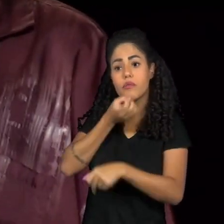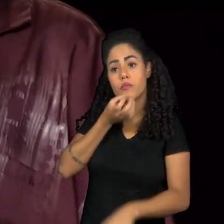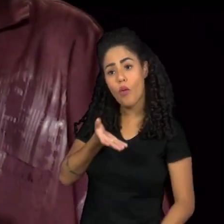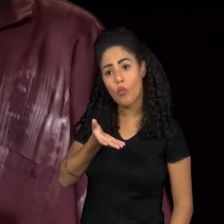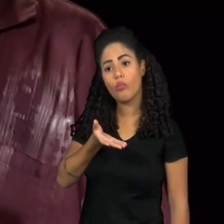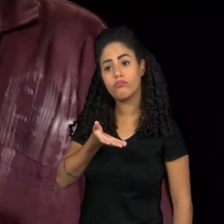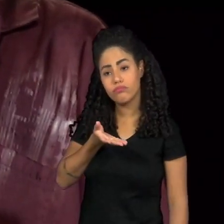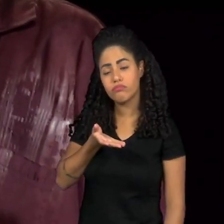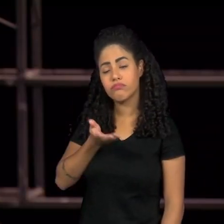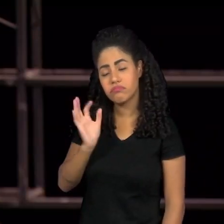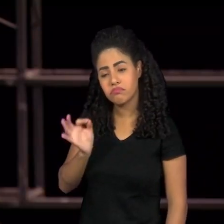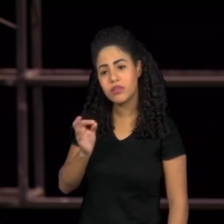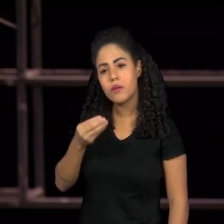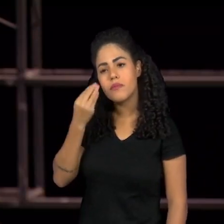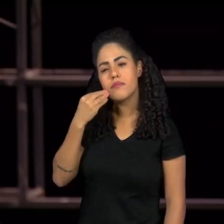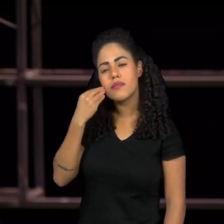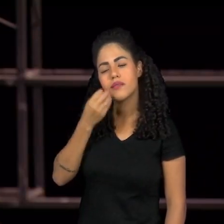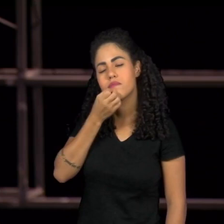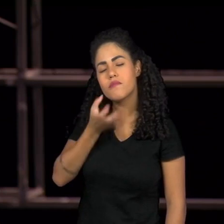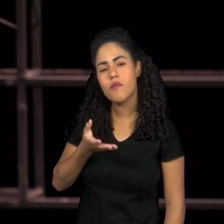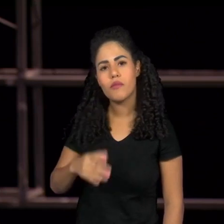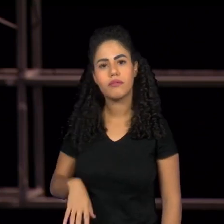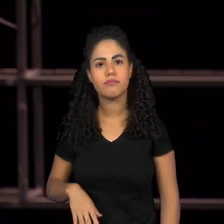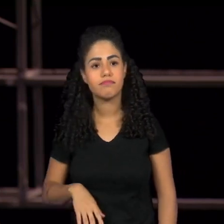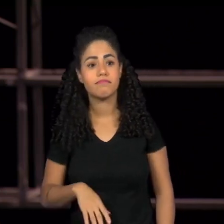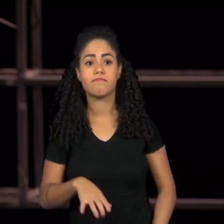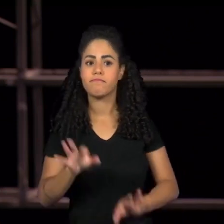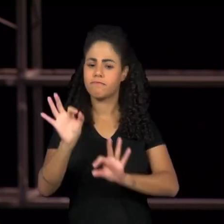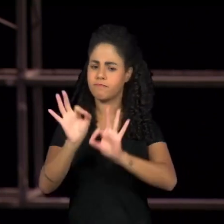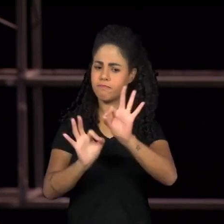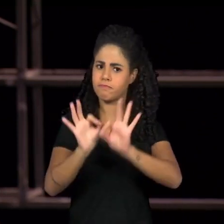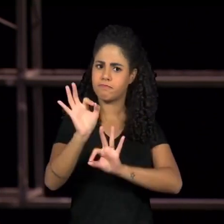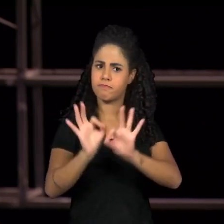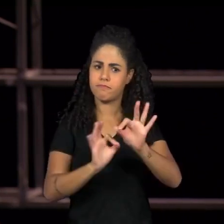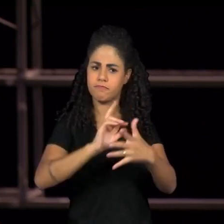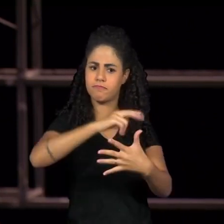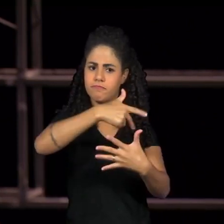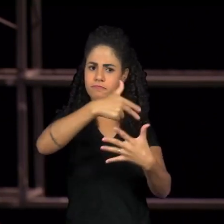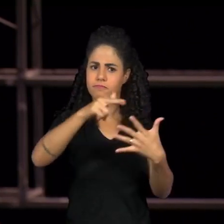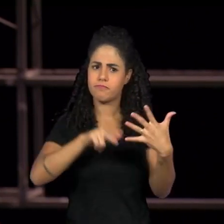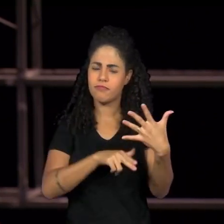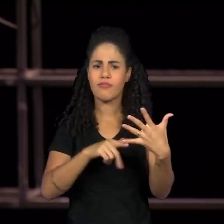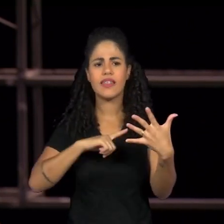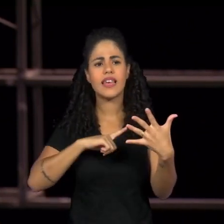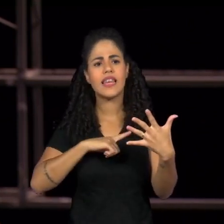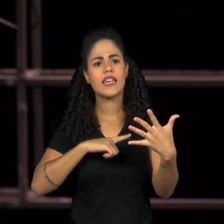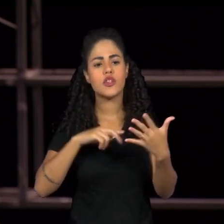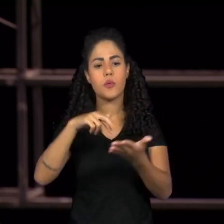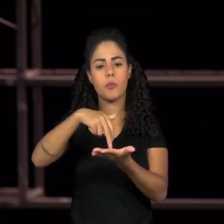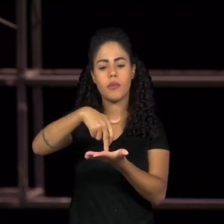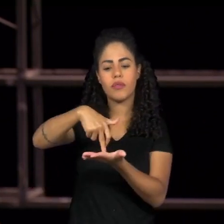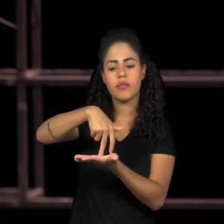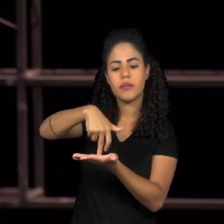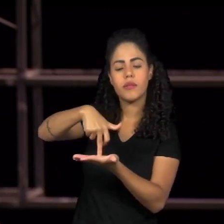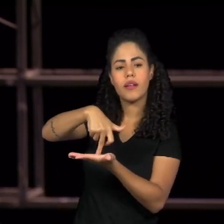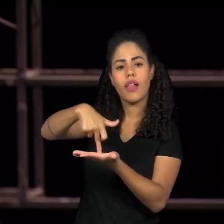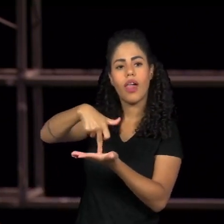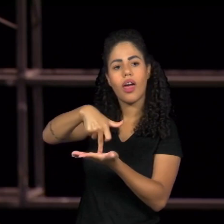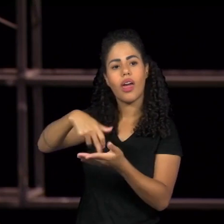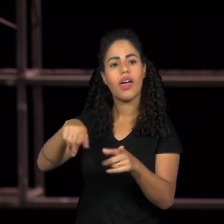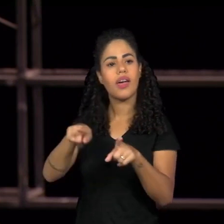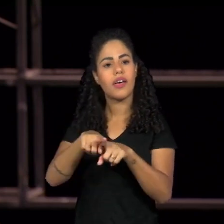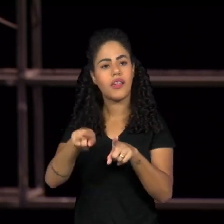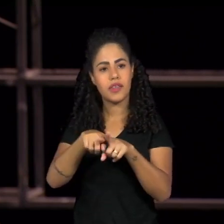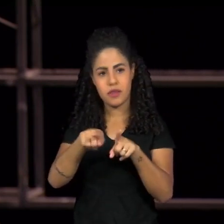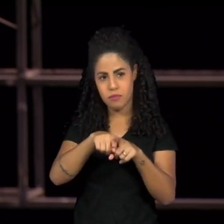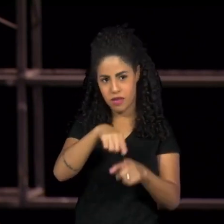filme. Bom, e você tem muitos projetos, inclusive tem um sobre uma grande bailarina do Scala de Milão,